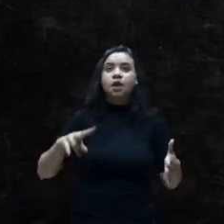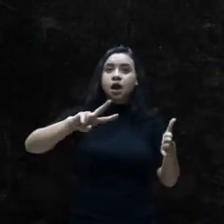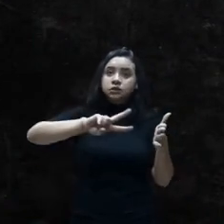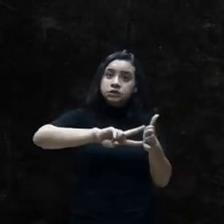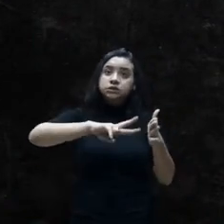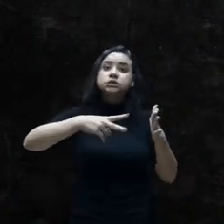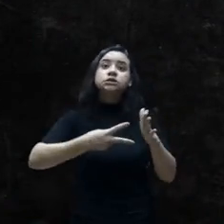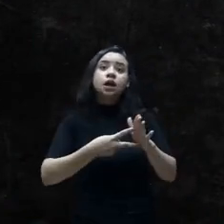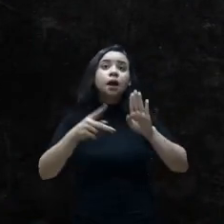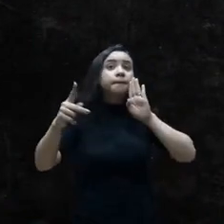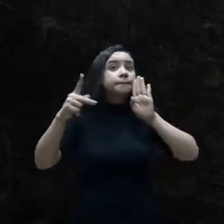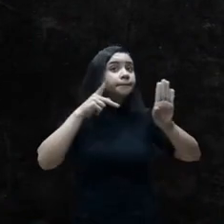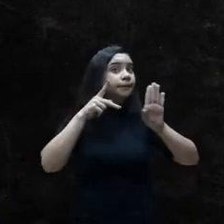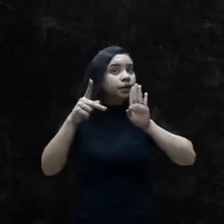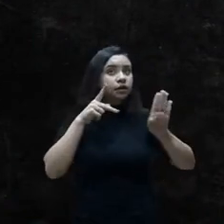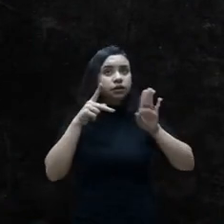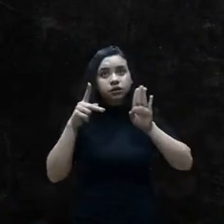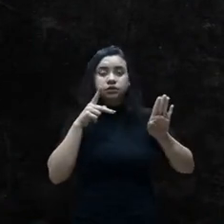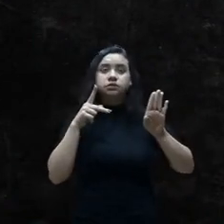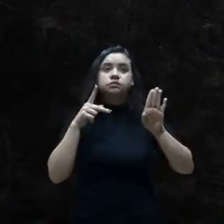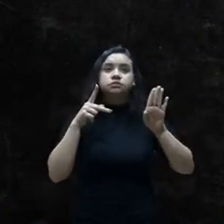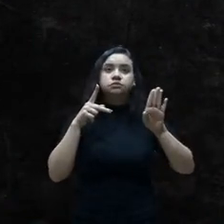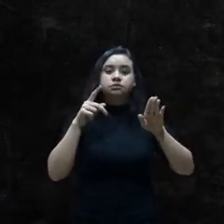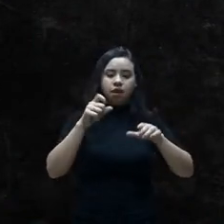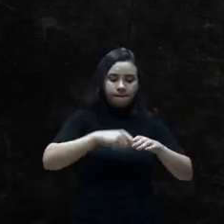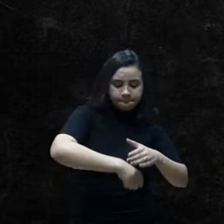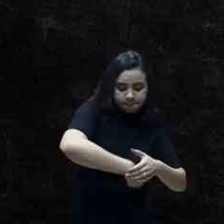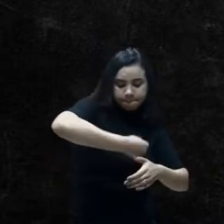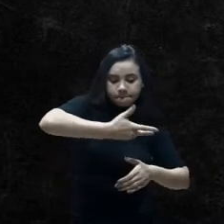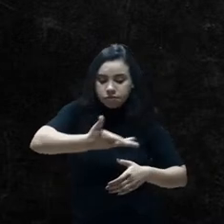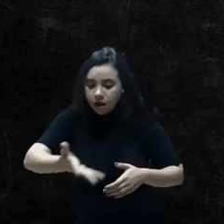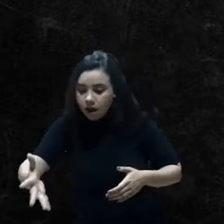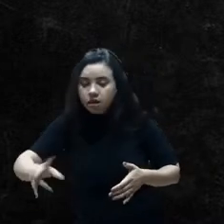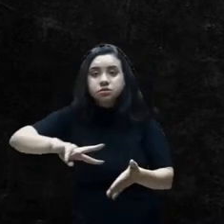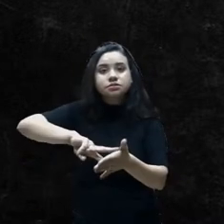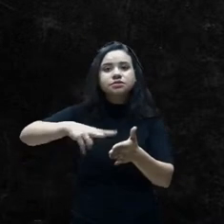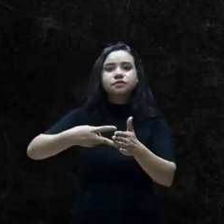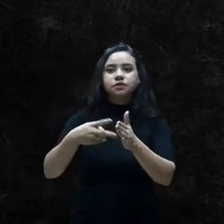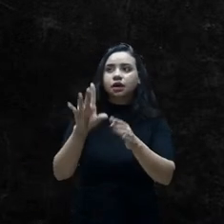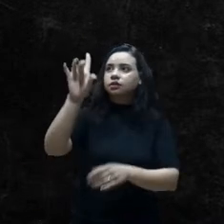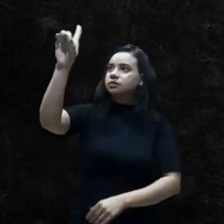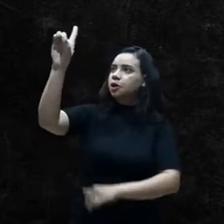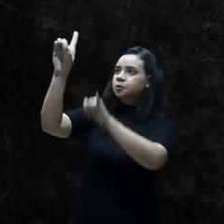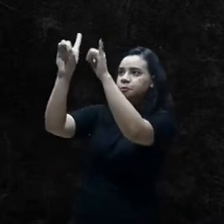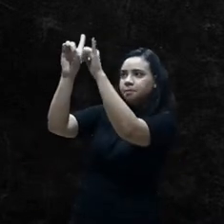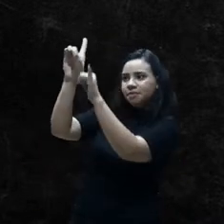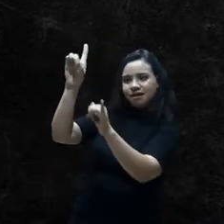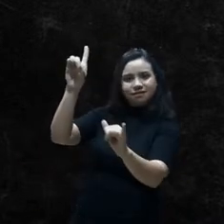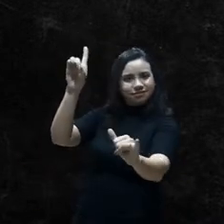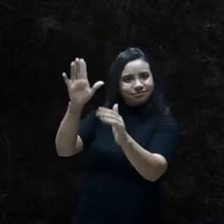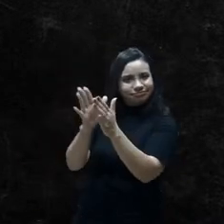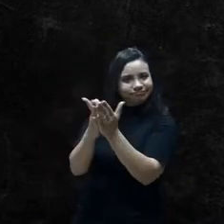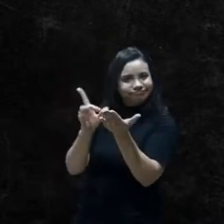o significado dessa parábola. A semente é a palavra de Deus. Os que estão à